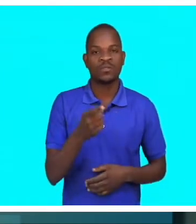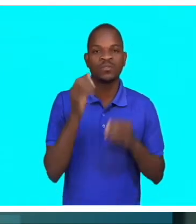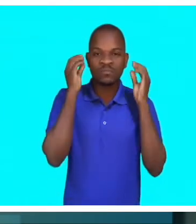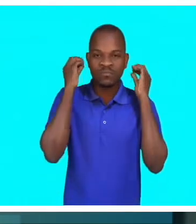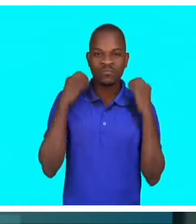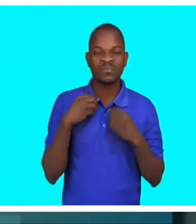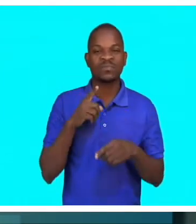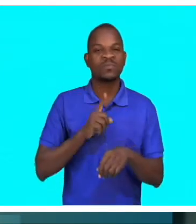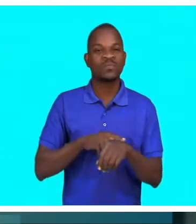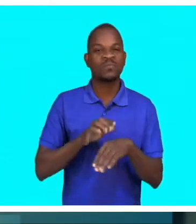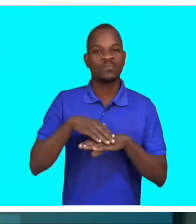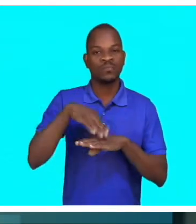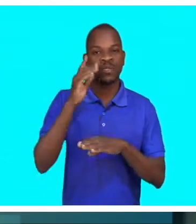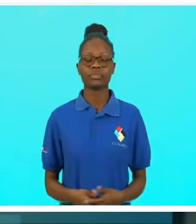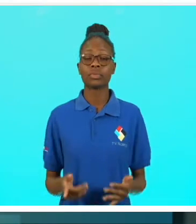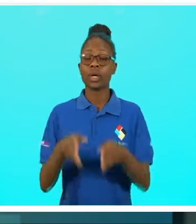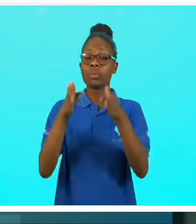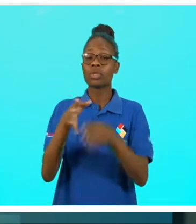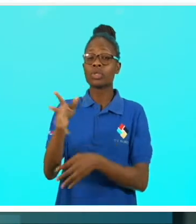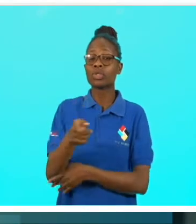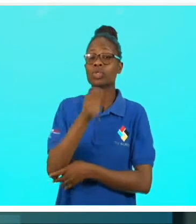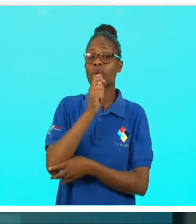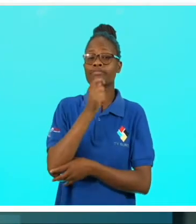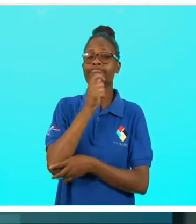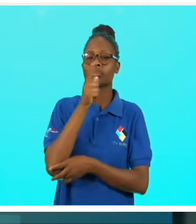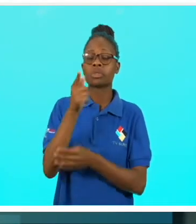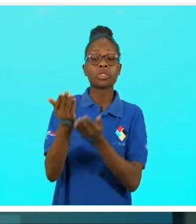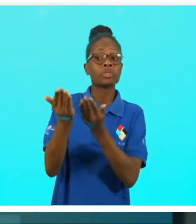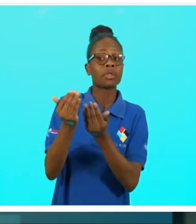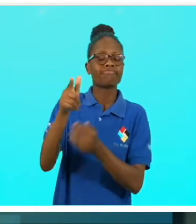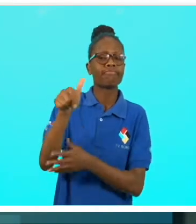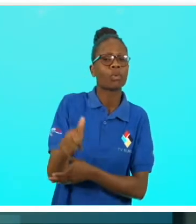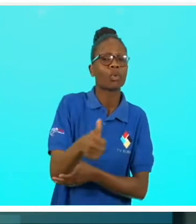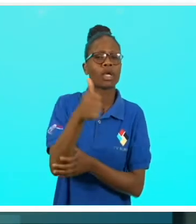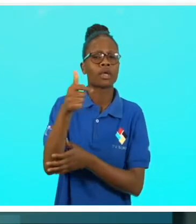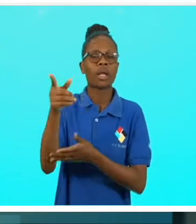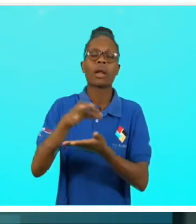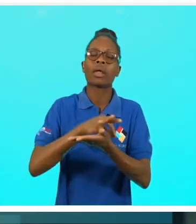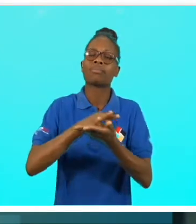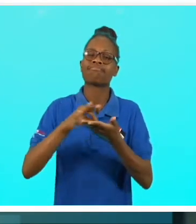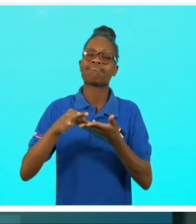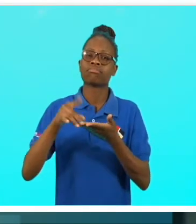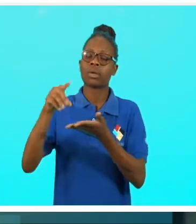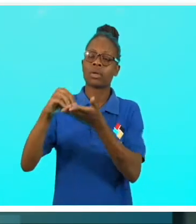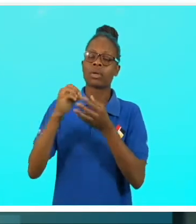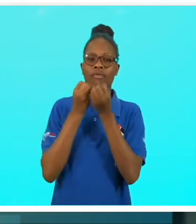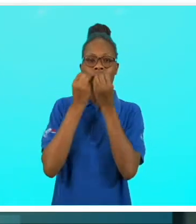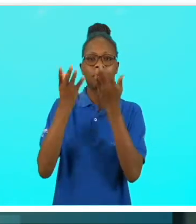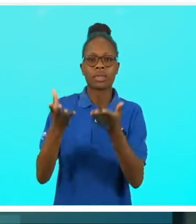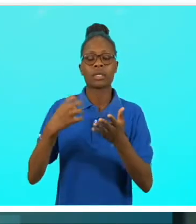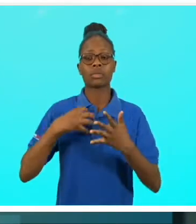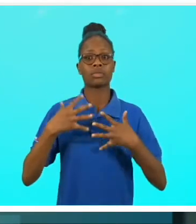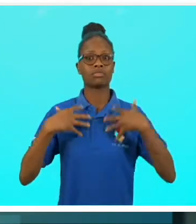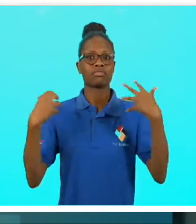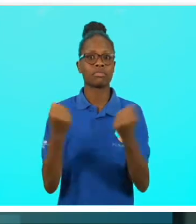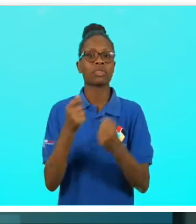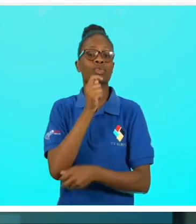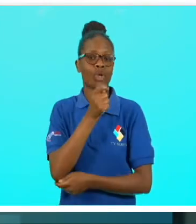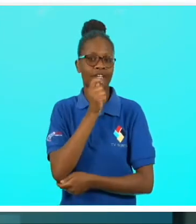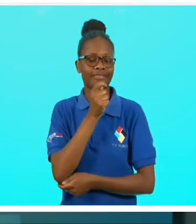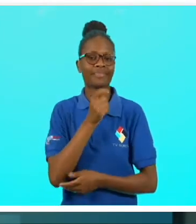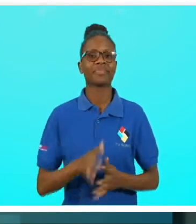Entretanto, por isso eles precisam de mais tempo para se preparar. Com este encontro, a classe jornalística espera melhorar a qualidade de acesso à informação